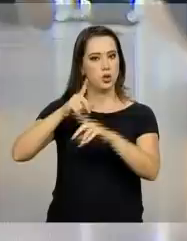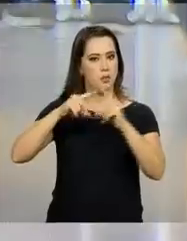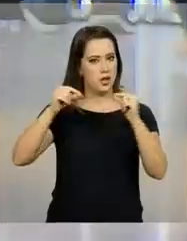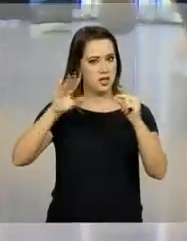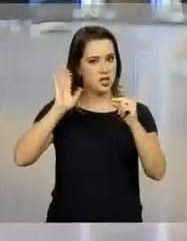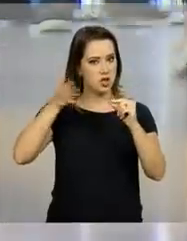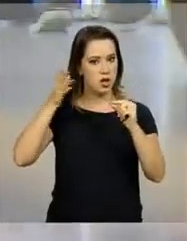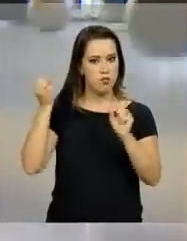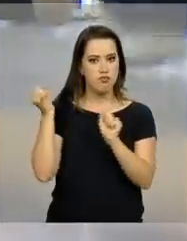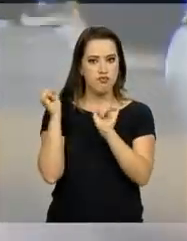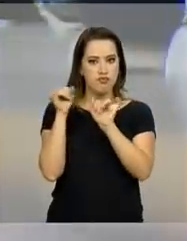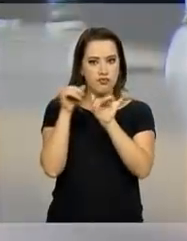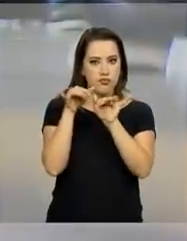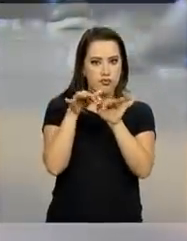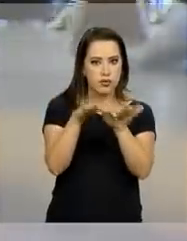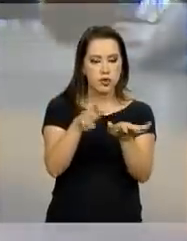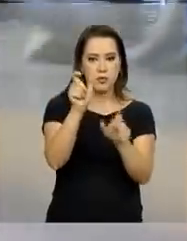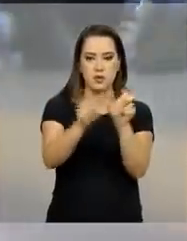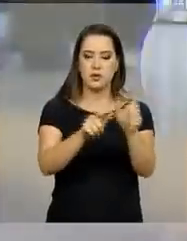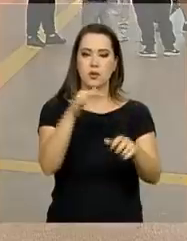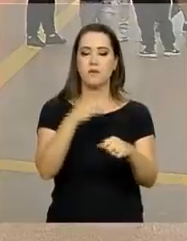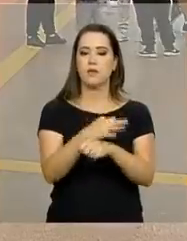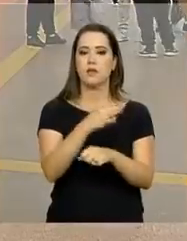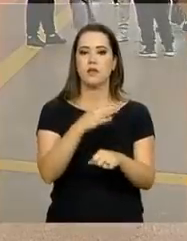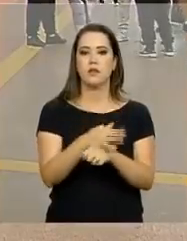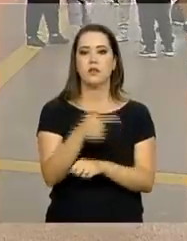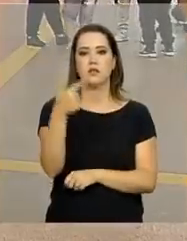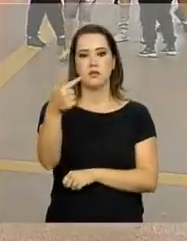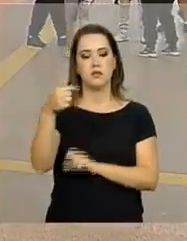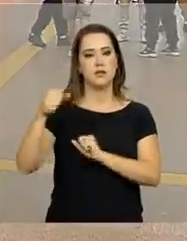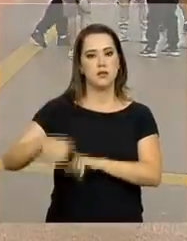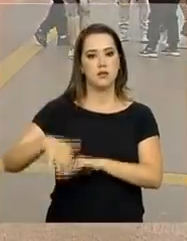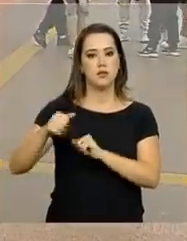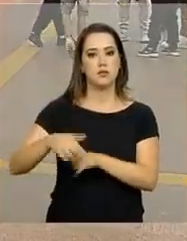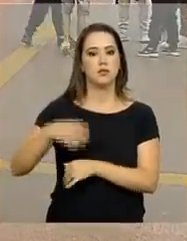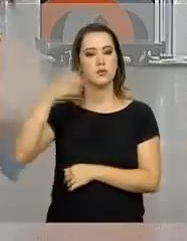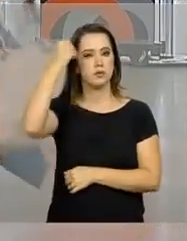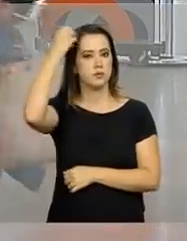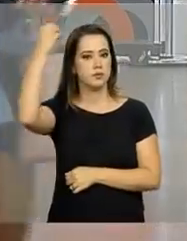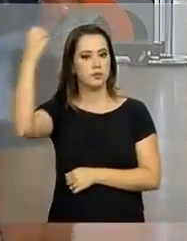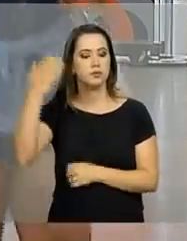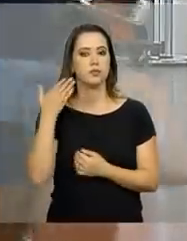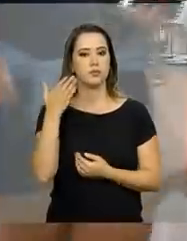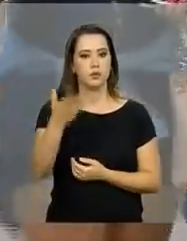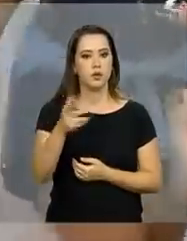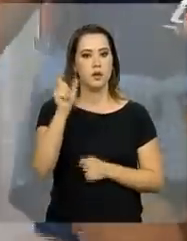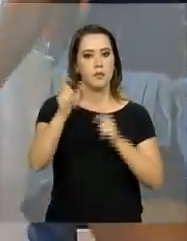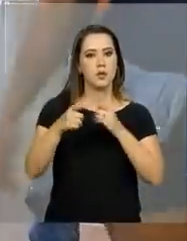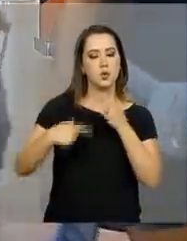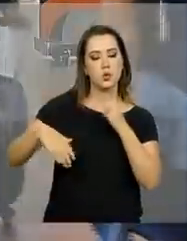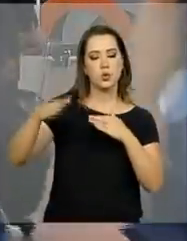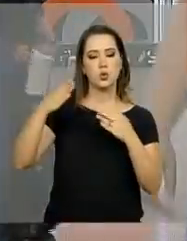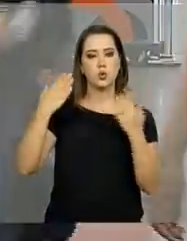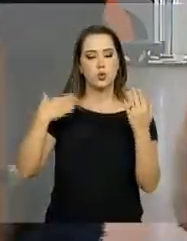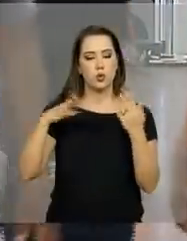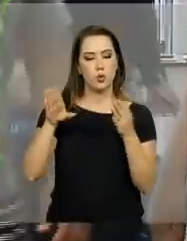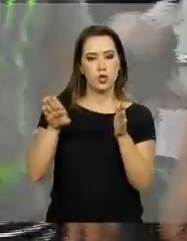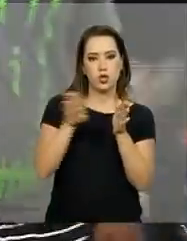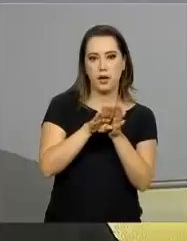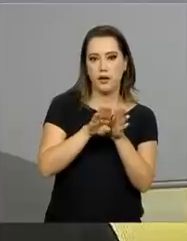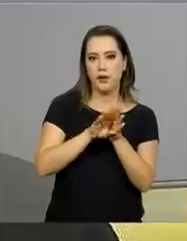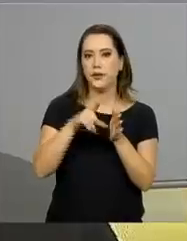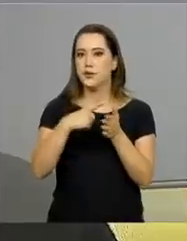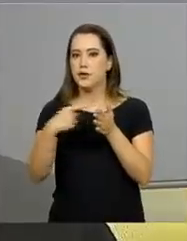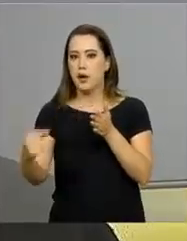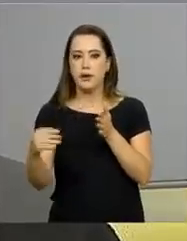grande. Gente que aproveita o feriado prolongado de 7 de setembro para viajar. É passageiro chegando e saindo dos